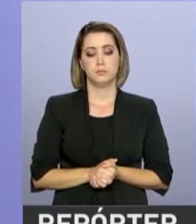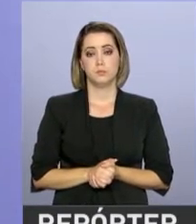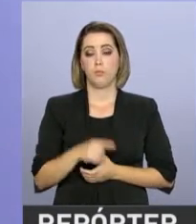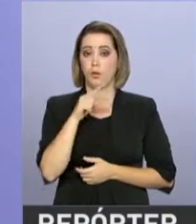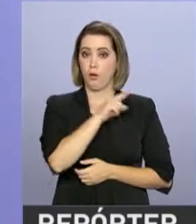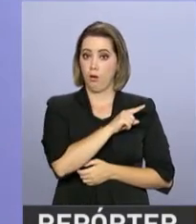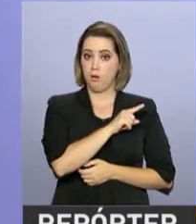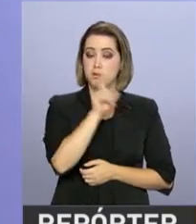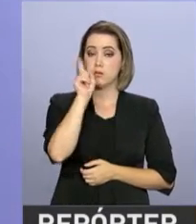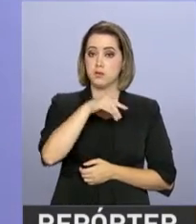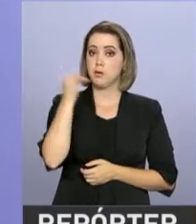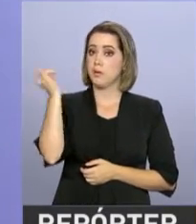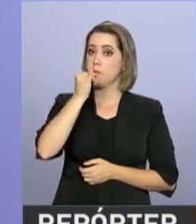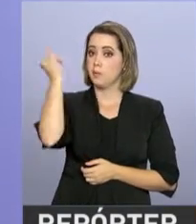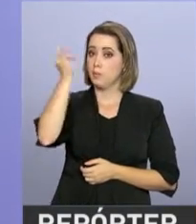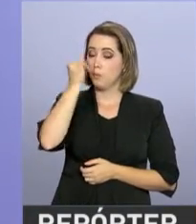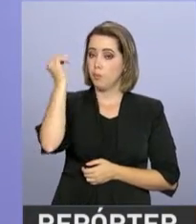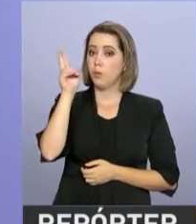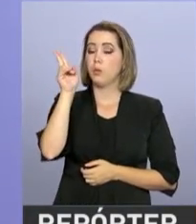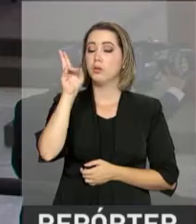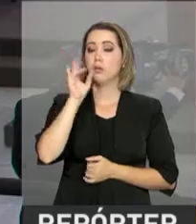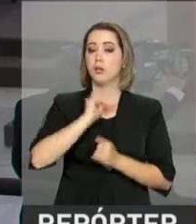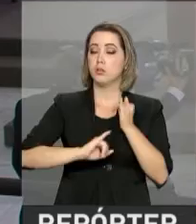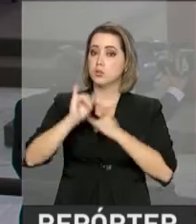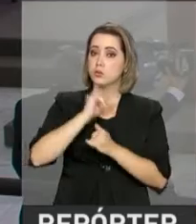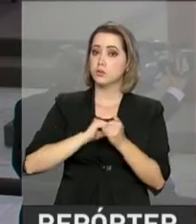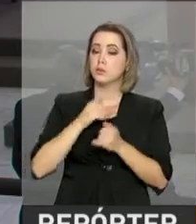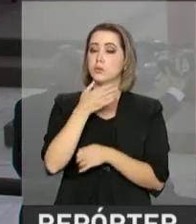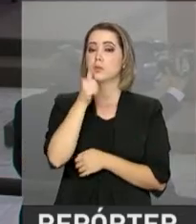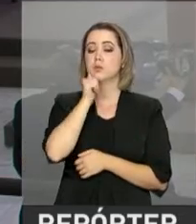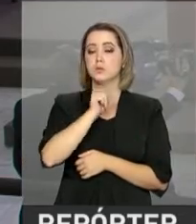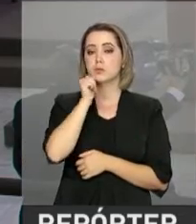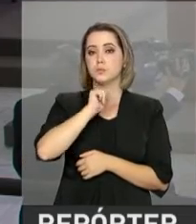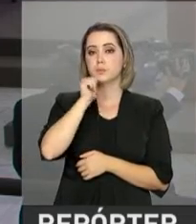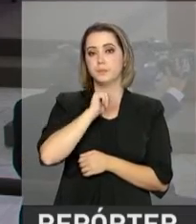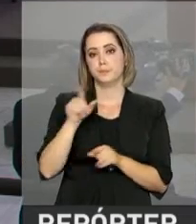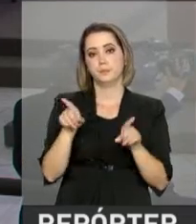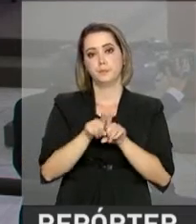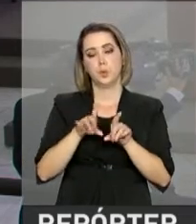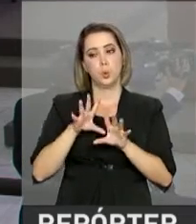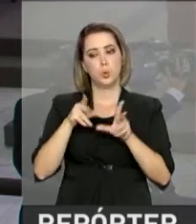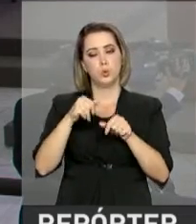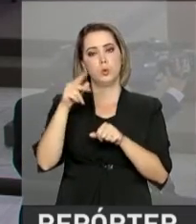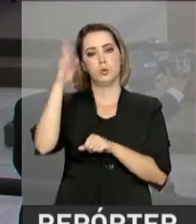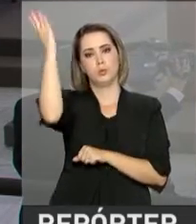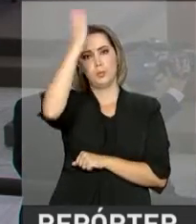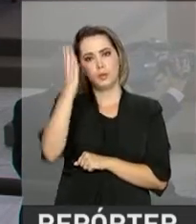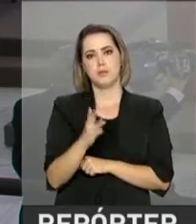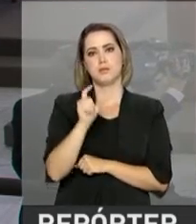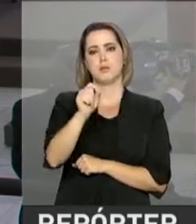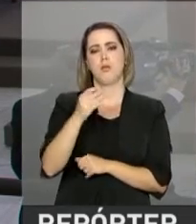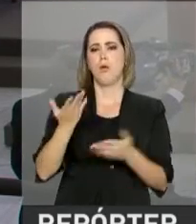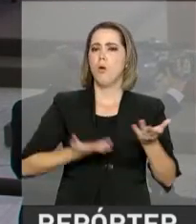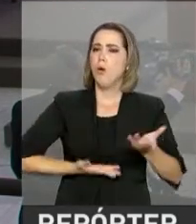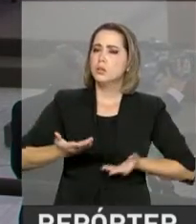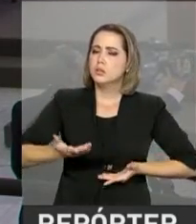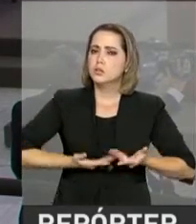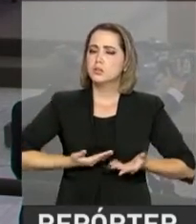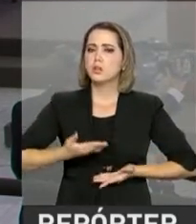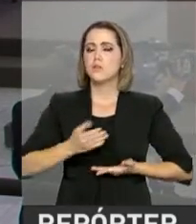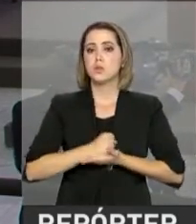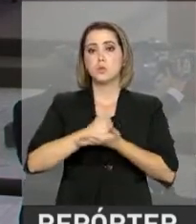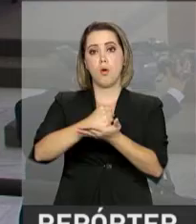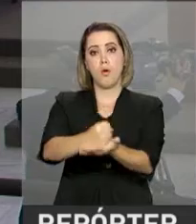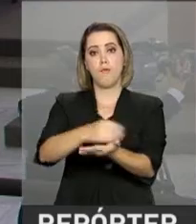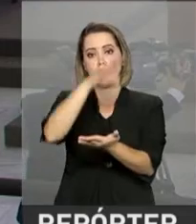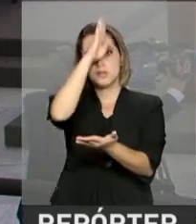Esse é um importante instrumento de informações às mulheres e que atende todo o Brasil. O serviço oferece